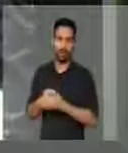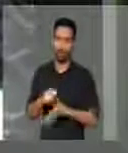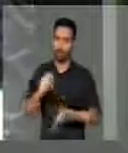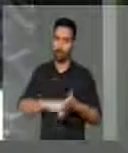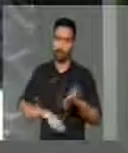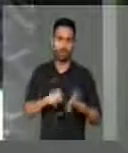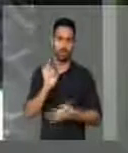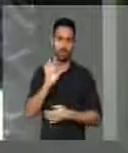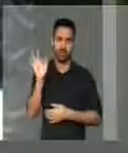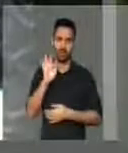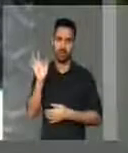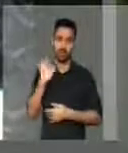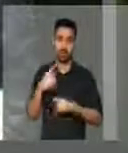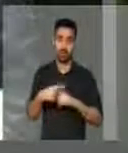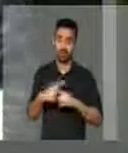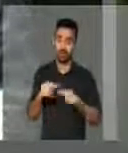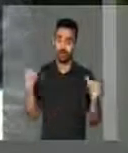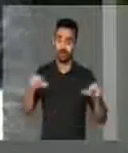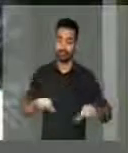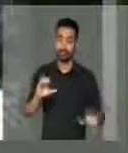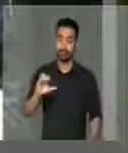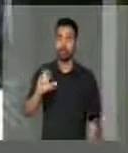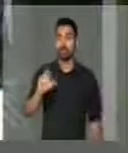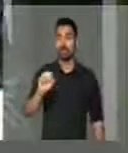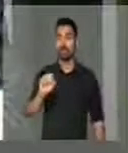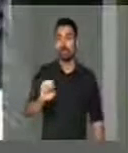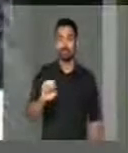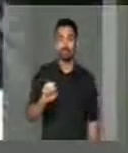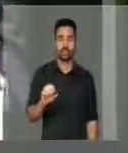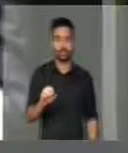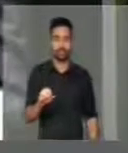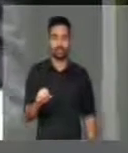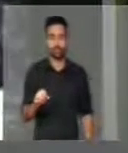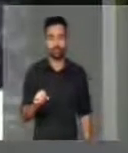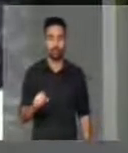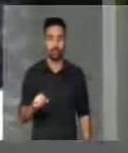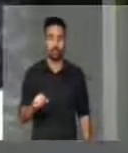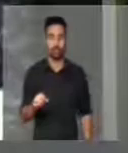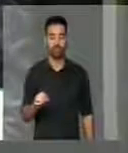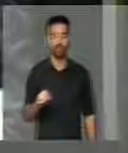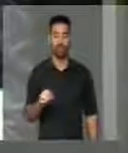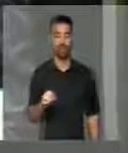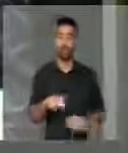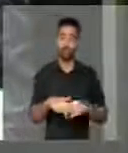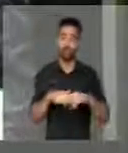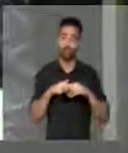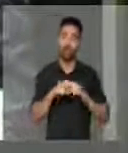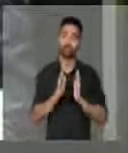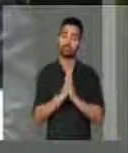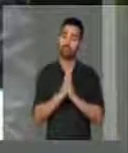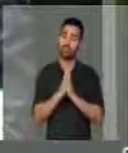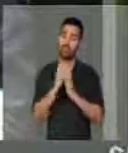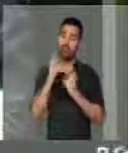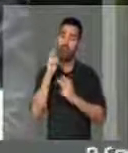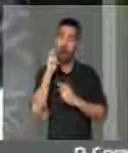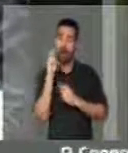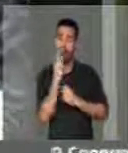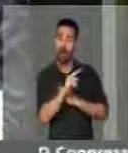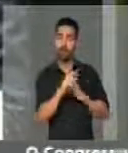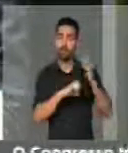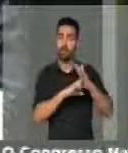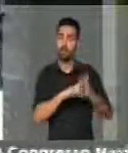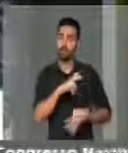impostos federais devido à crise. E é hora de olhar para o setor produtivo nacional